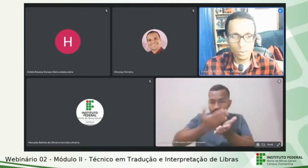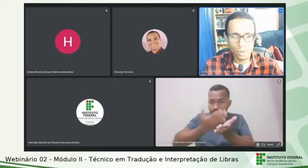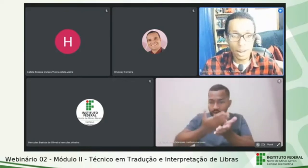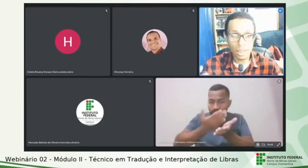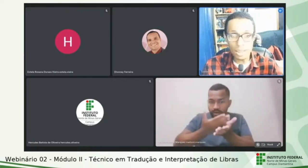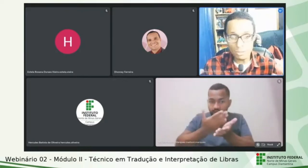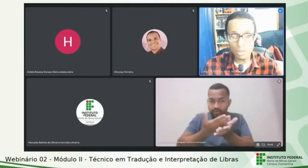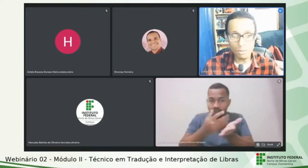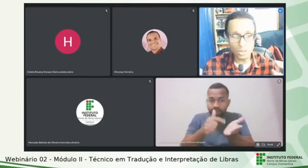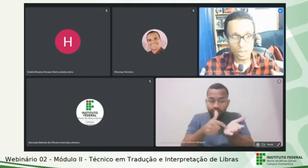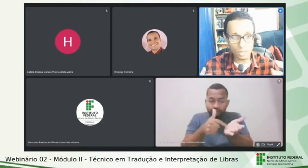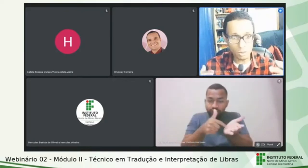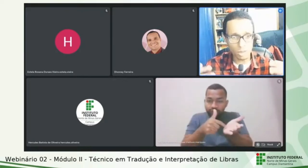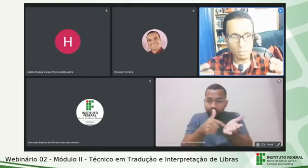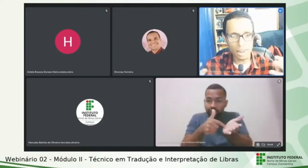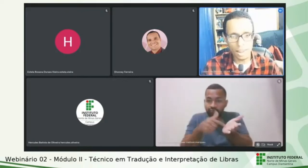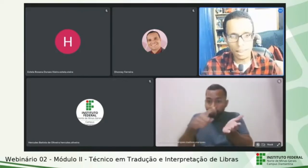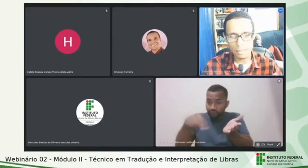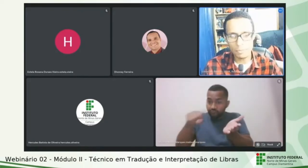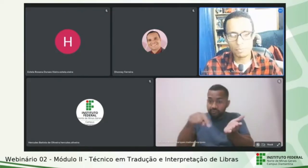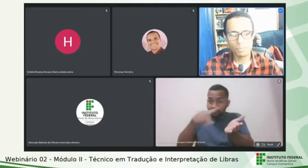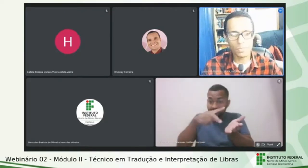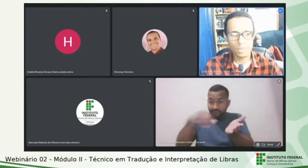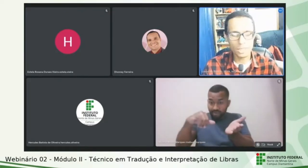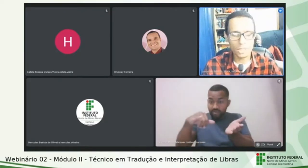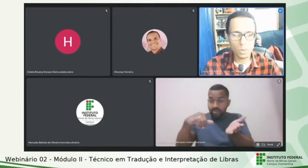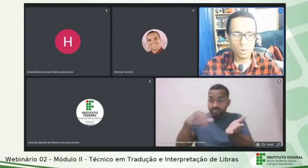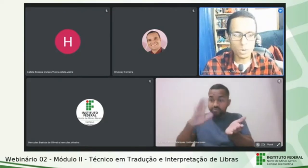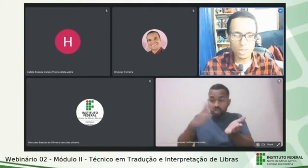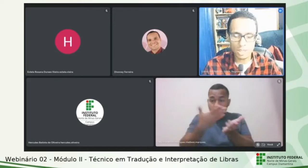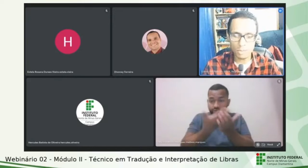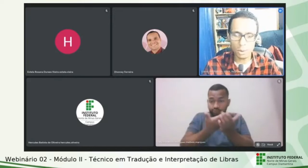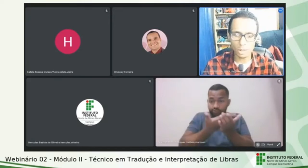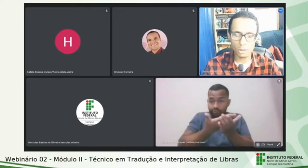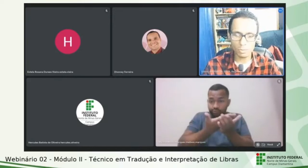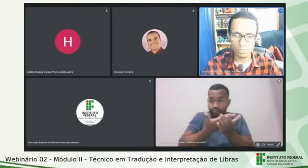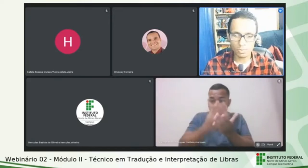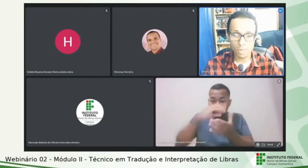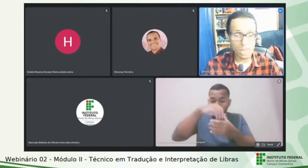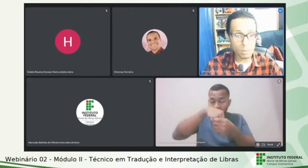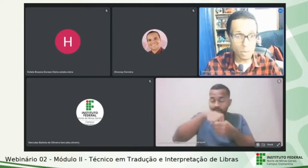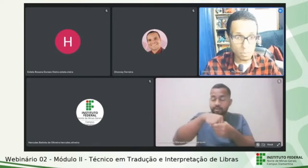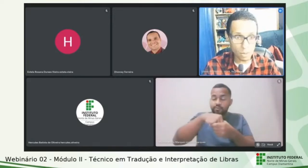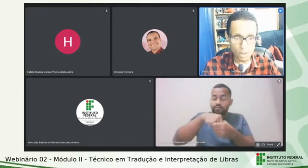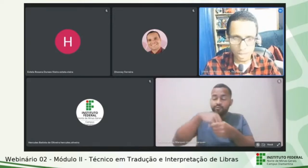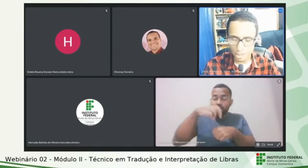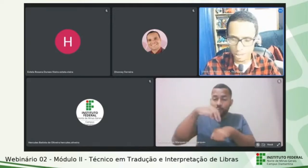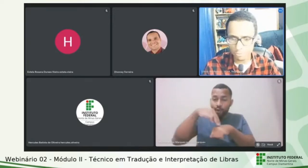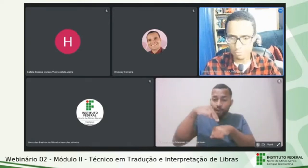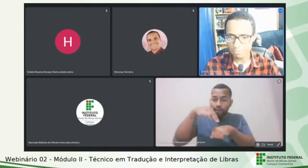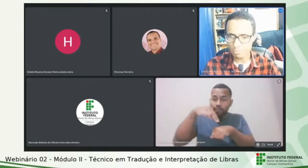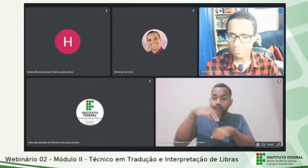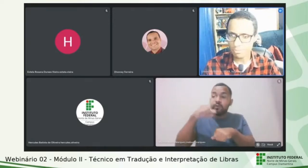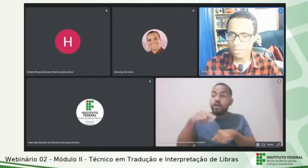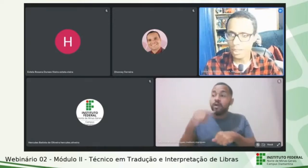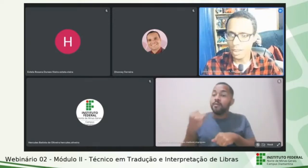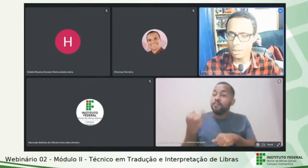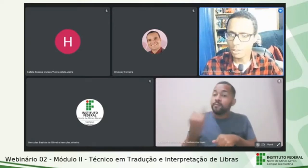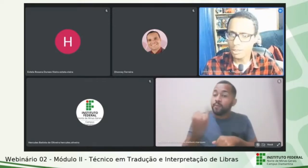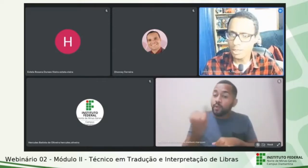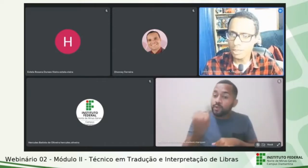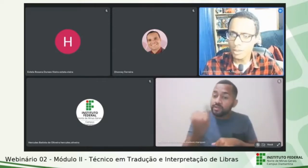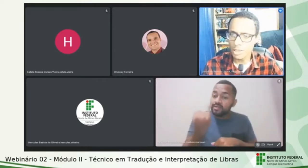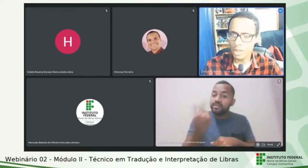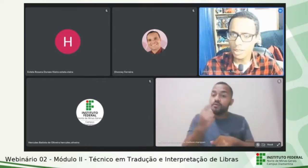no arquivo que vocês vão trabalhar neste curso, neste módulo, e é muito importante. Né, eu